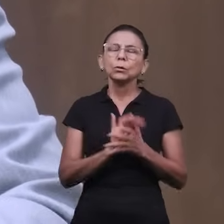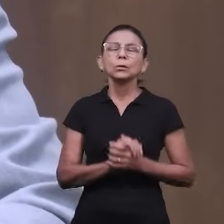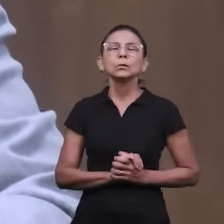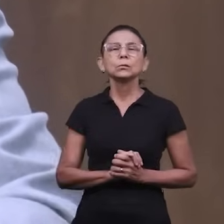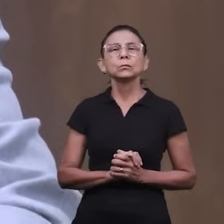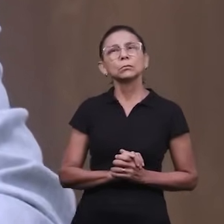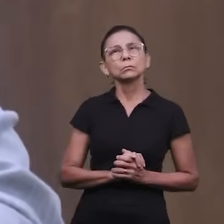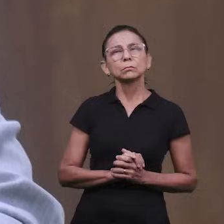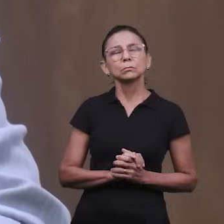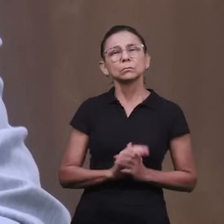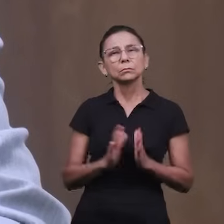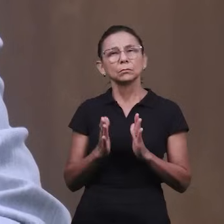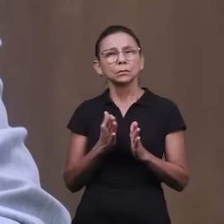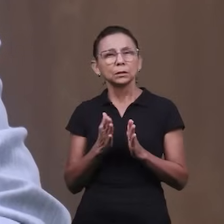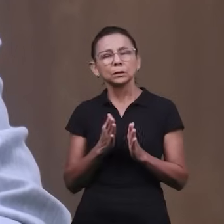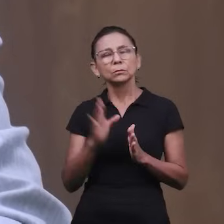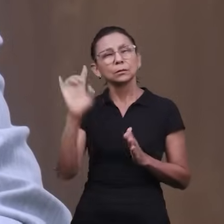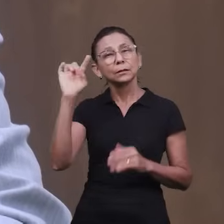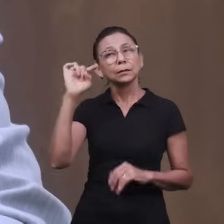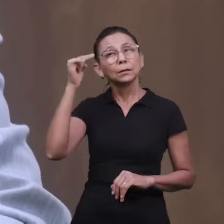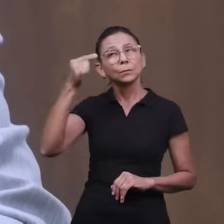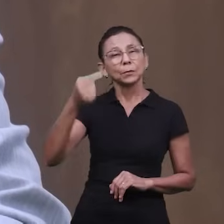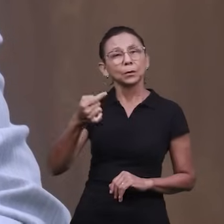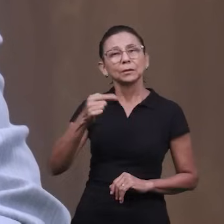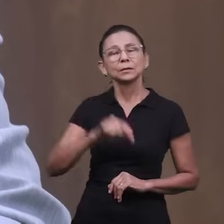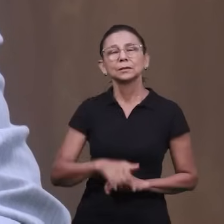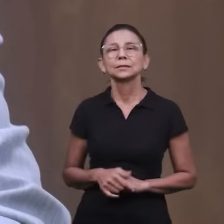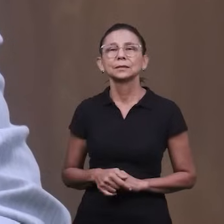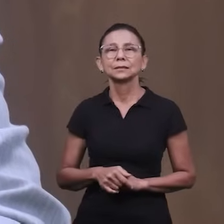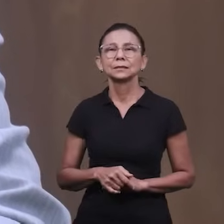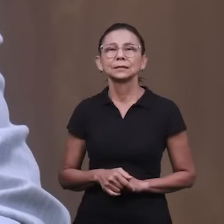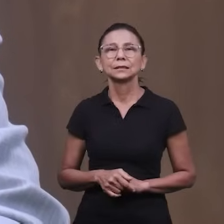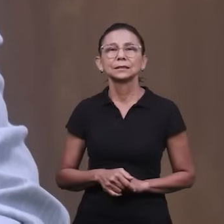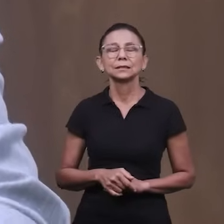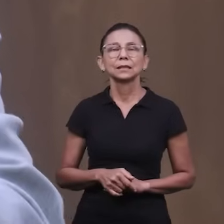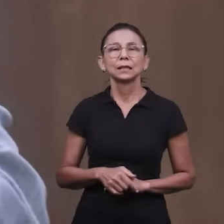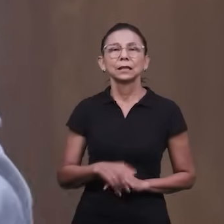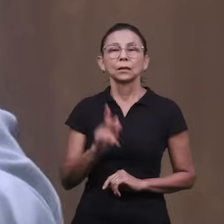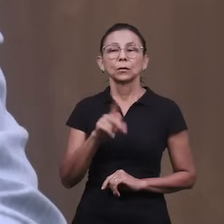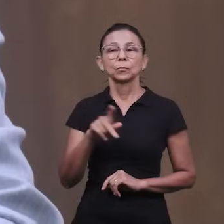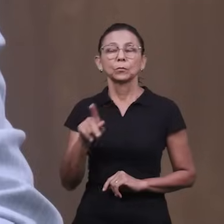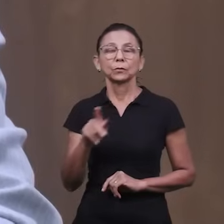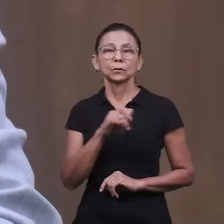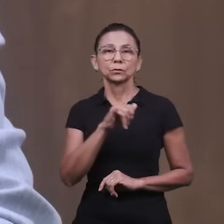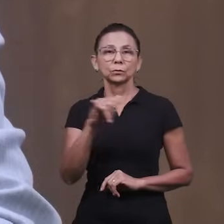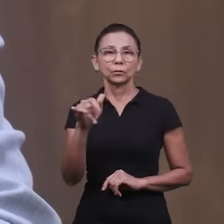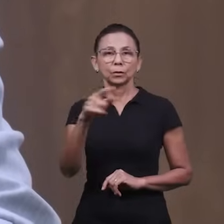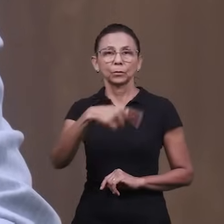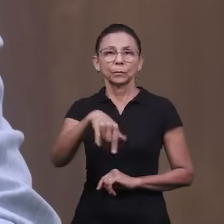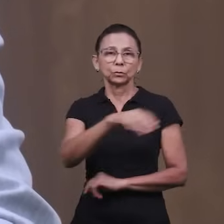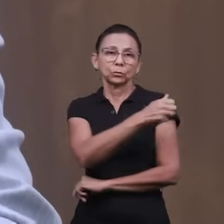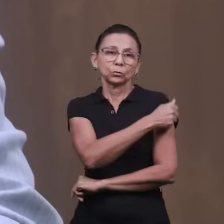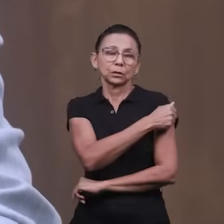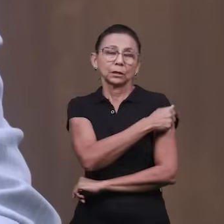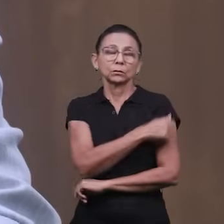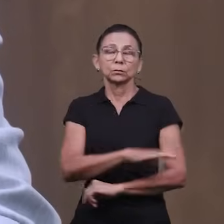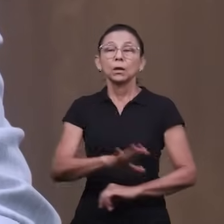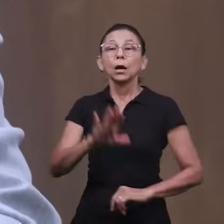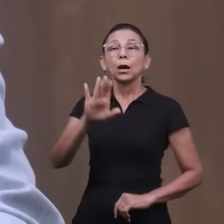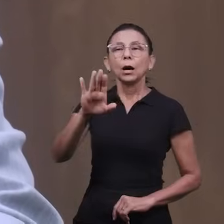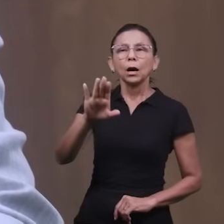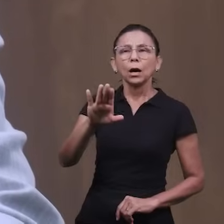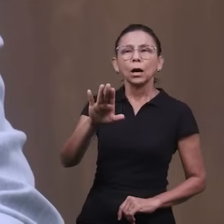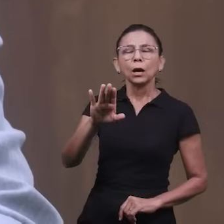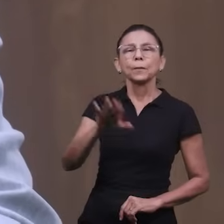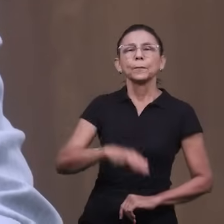ele depois desse determinado dia, né, ele fez o seguinte comentário para todos os alunos ouvir: eu liguei